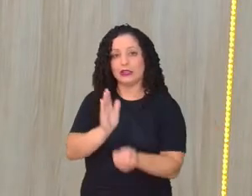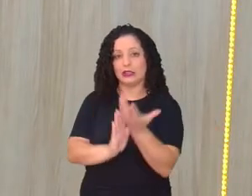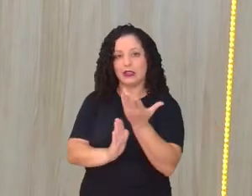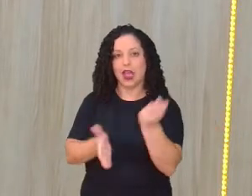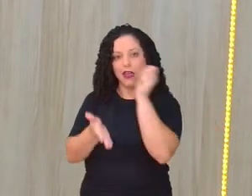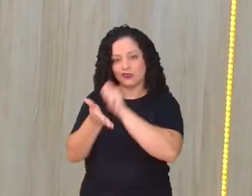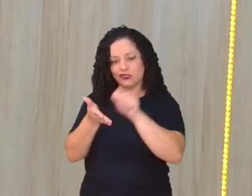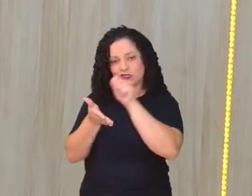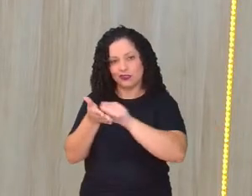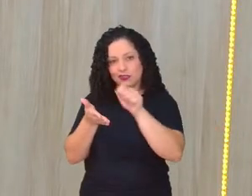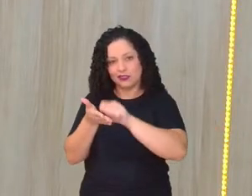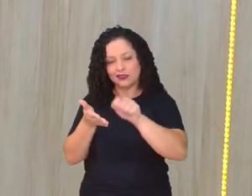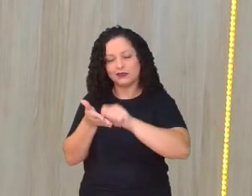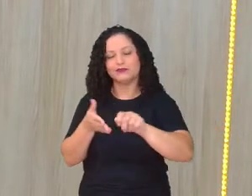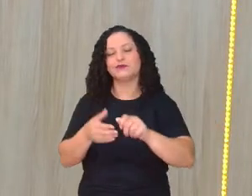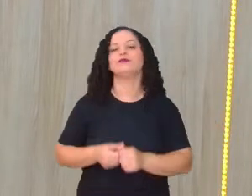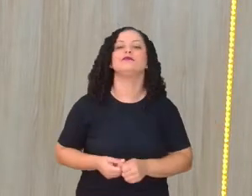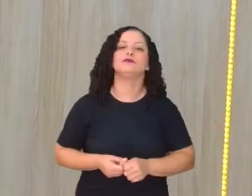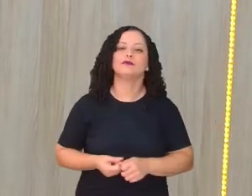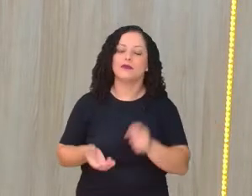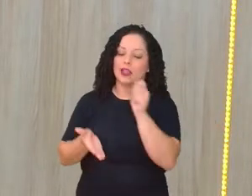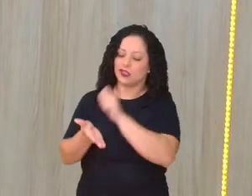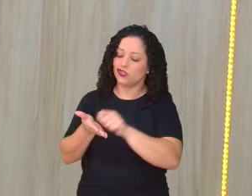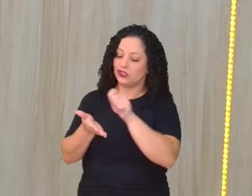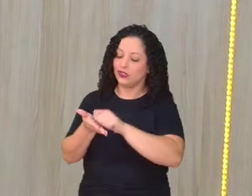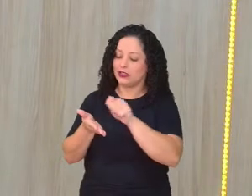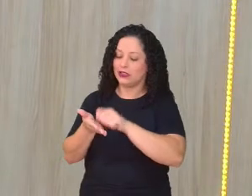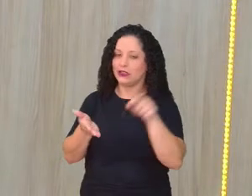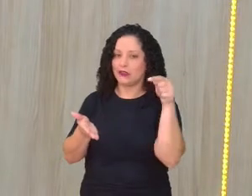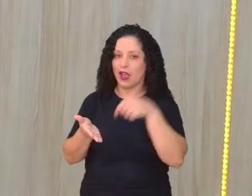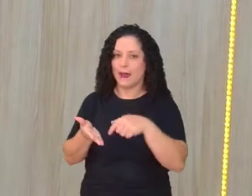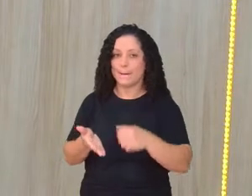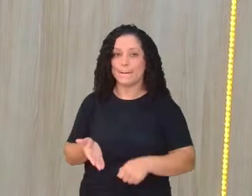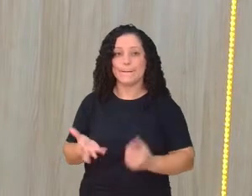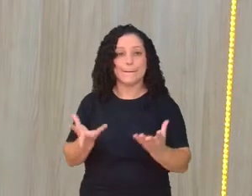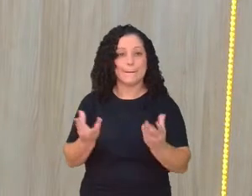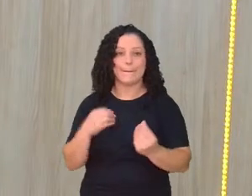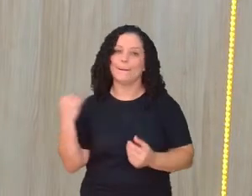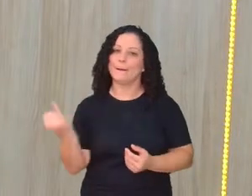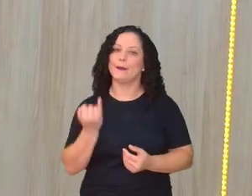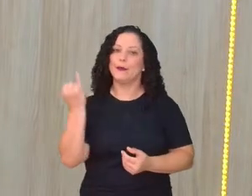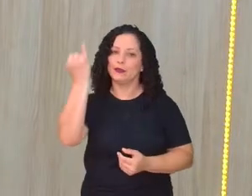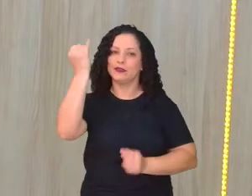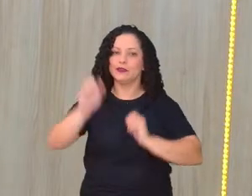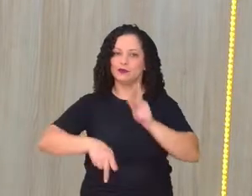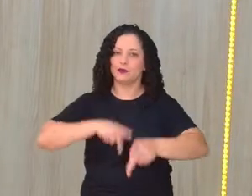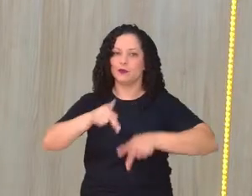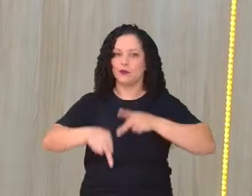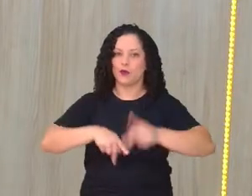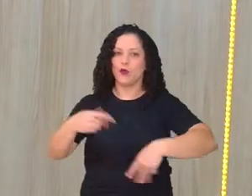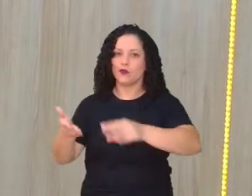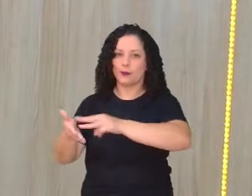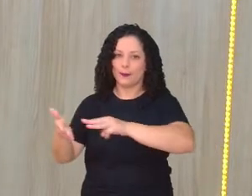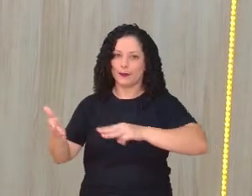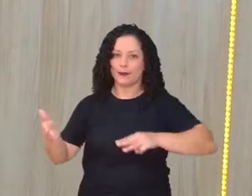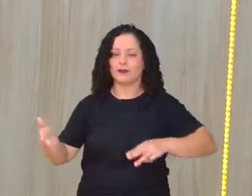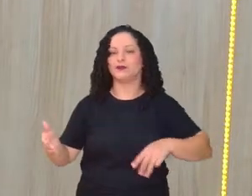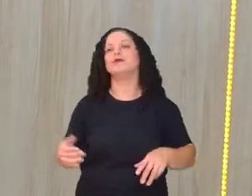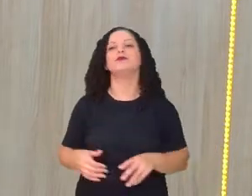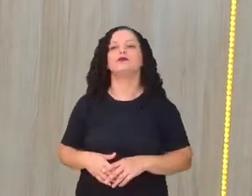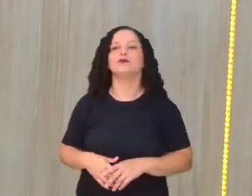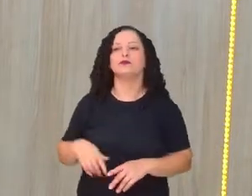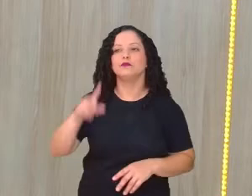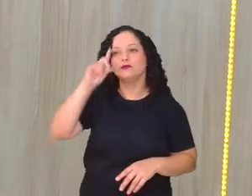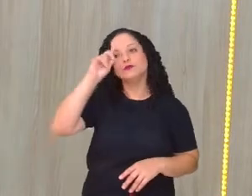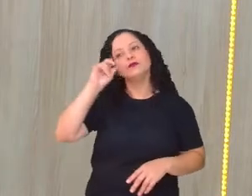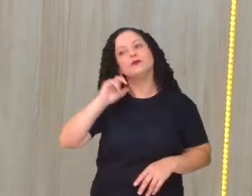escrita, né? E a escrita será uma das maiores contribuições dos povos mesopotâmicos, né, para a história da humanidade, ok?